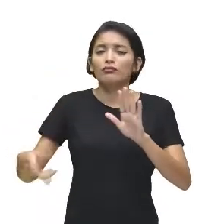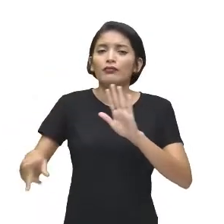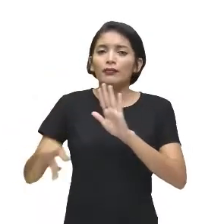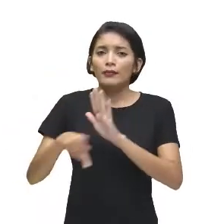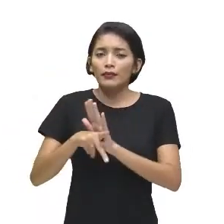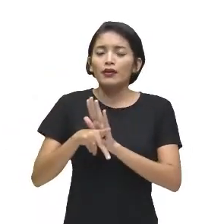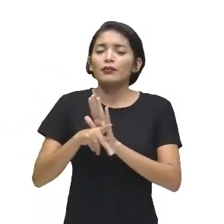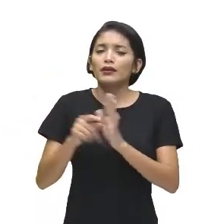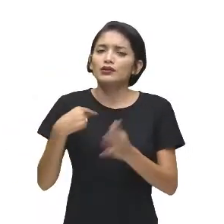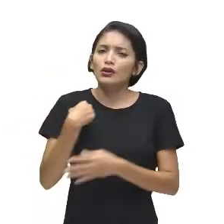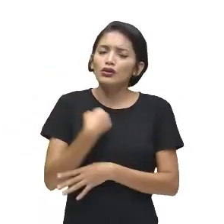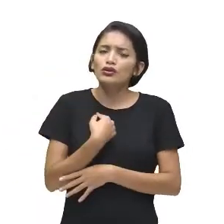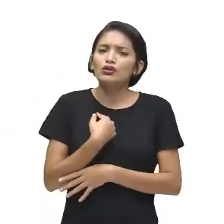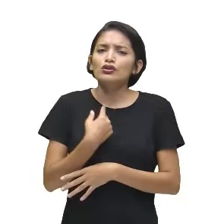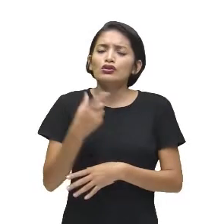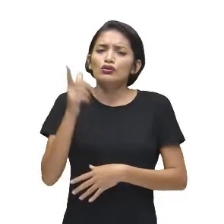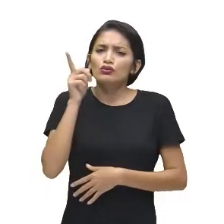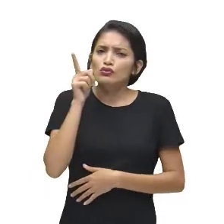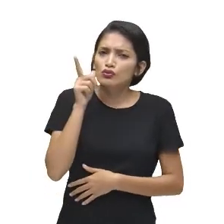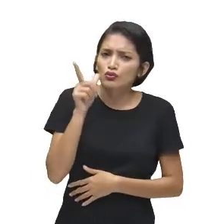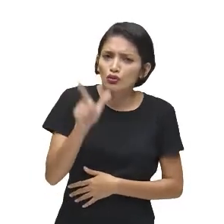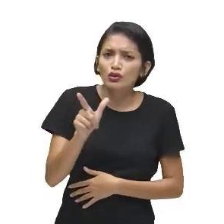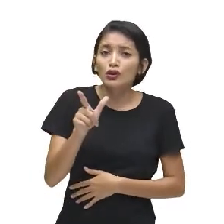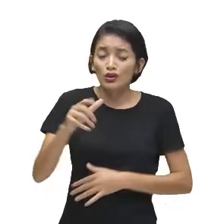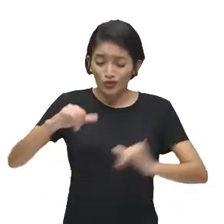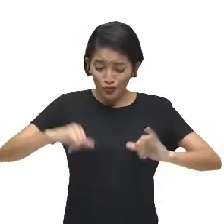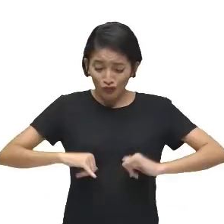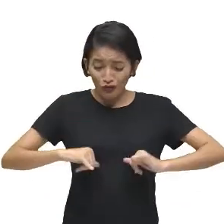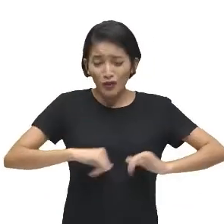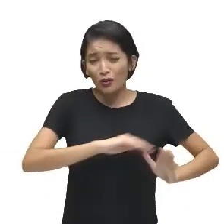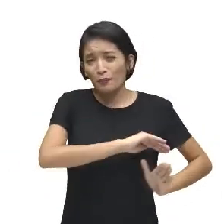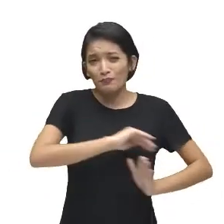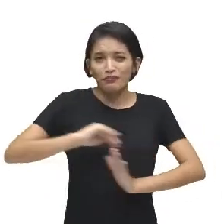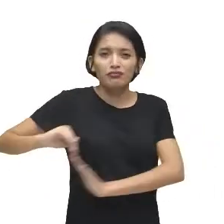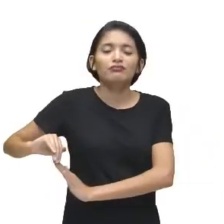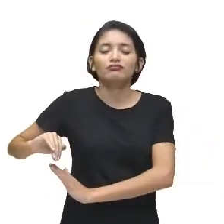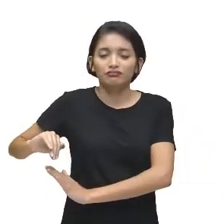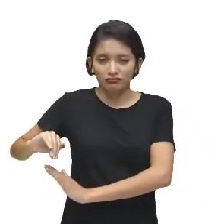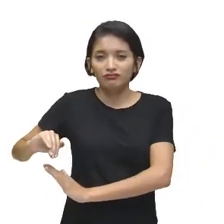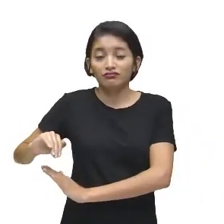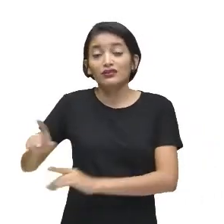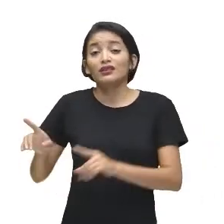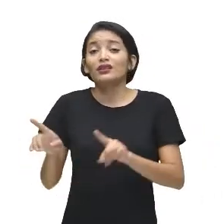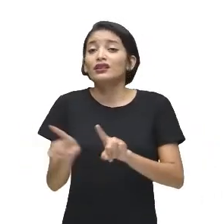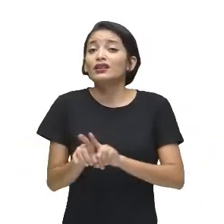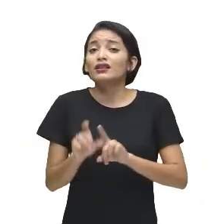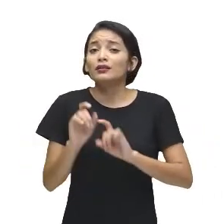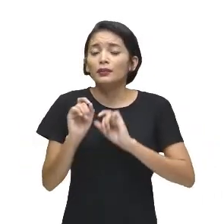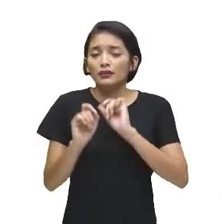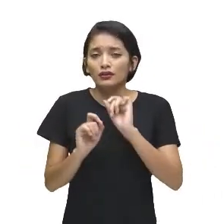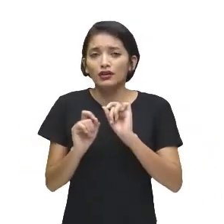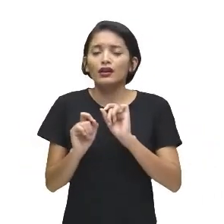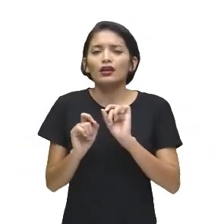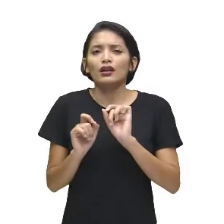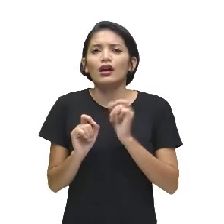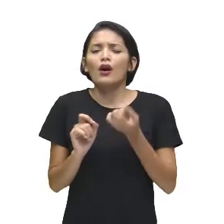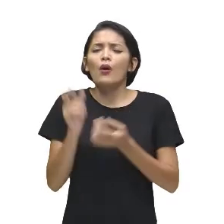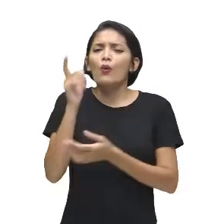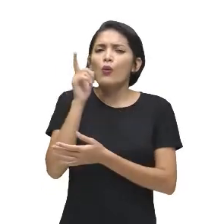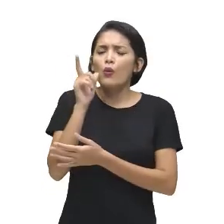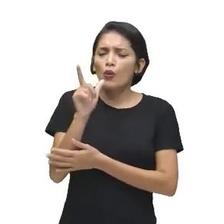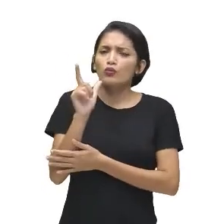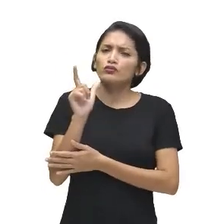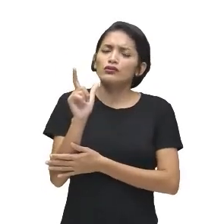para poder superar esse sofrimento, para poder realmente alcançar